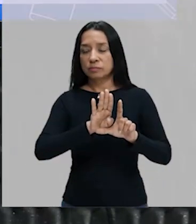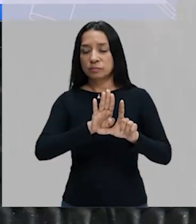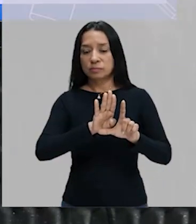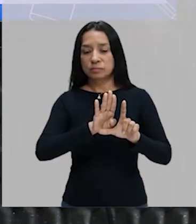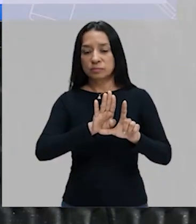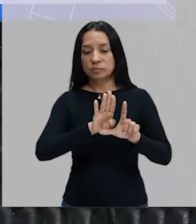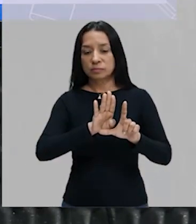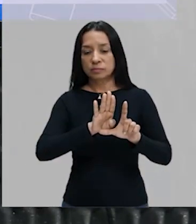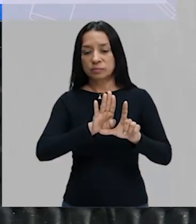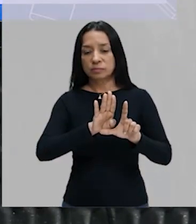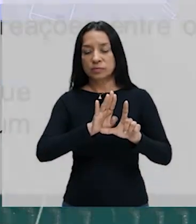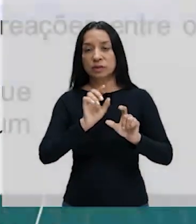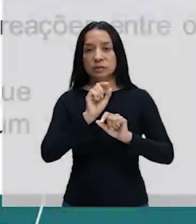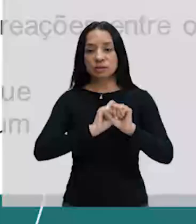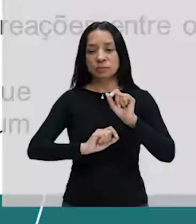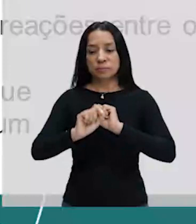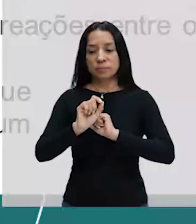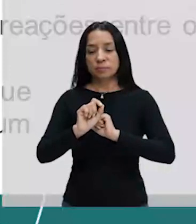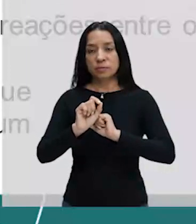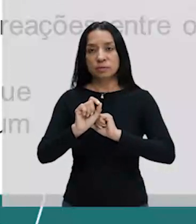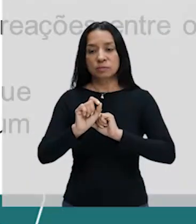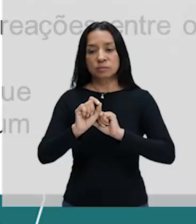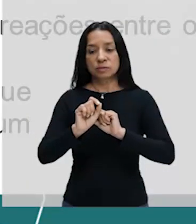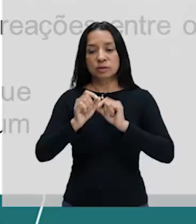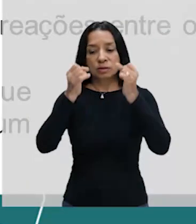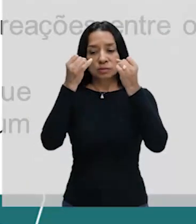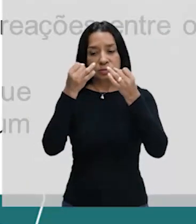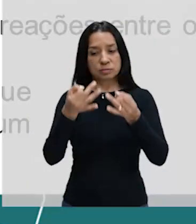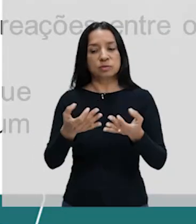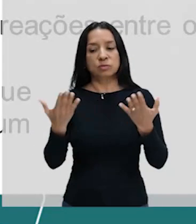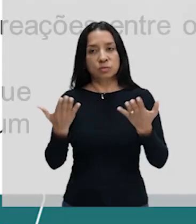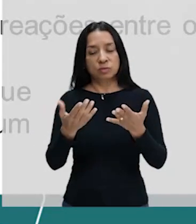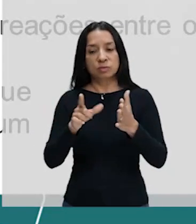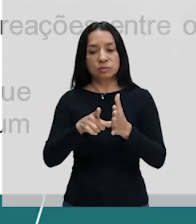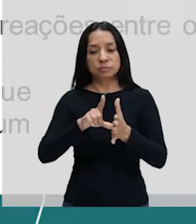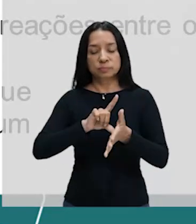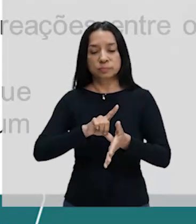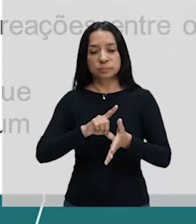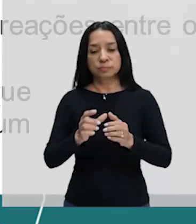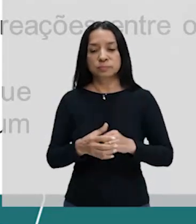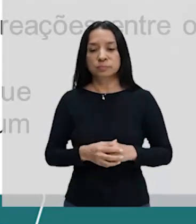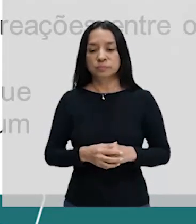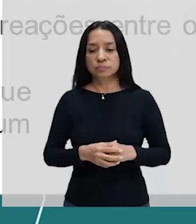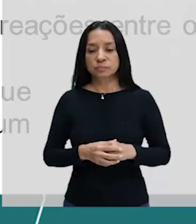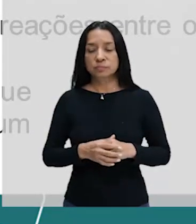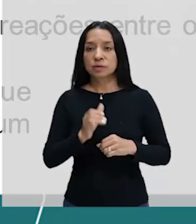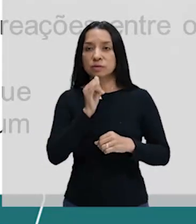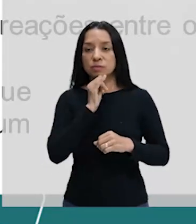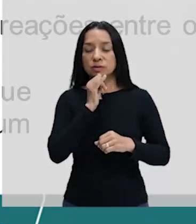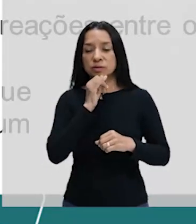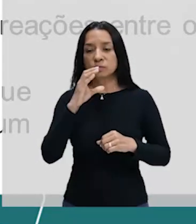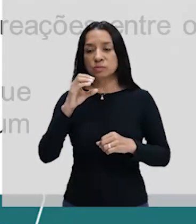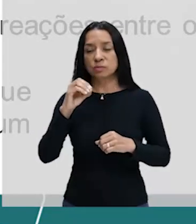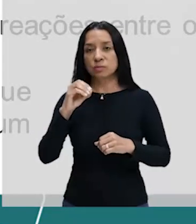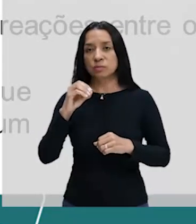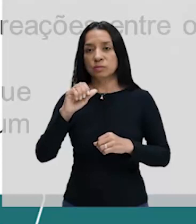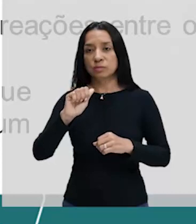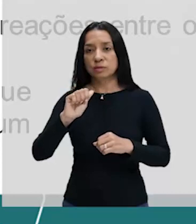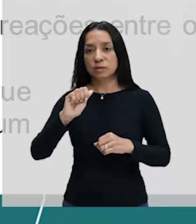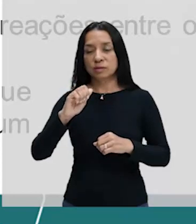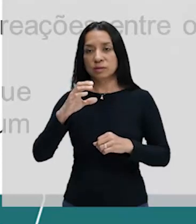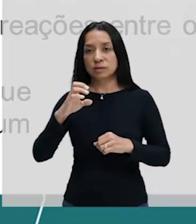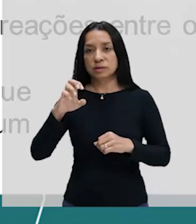envoltório membranoso, que é o que eu acabei de comentar com vocês, tá? É o exemplo dos coacervados. Eles